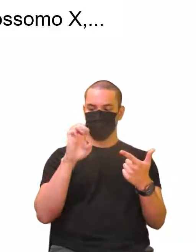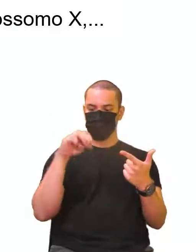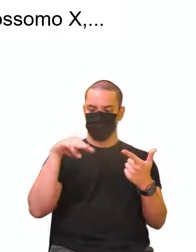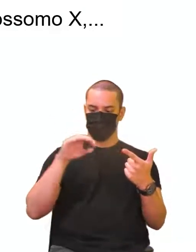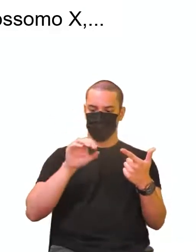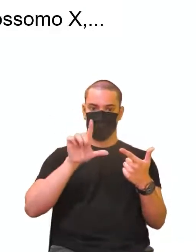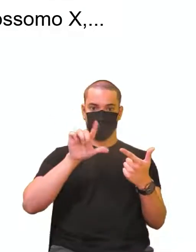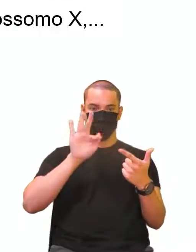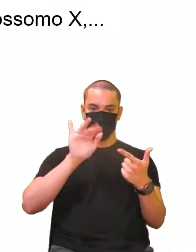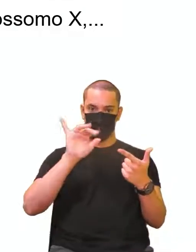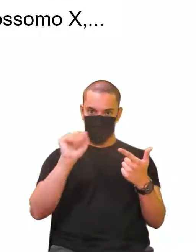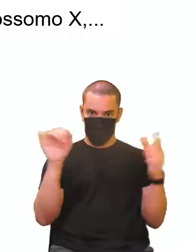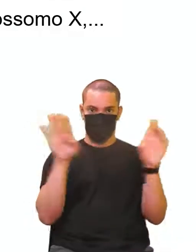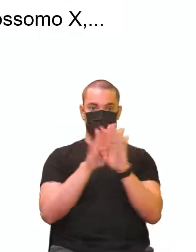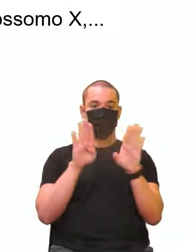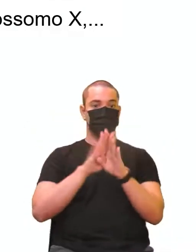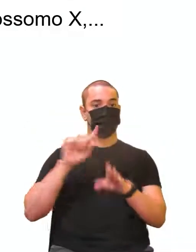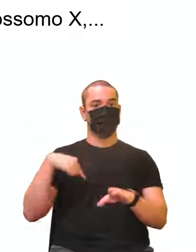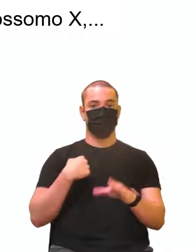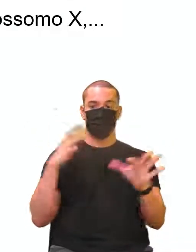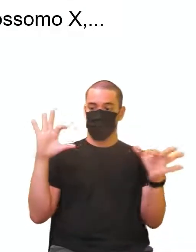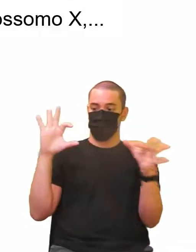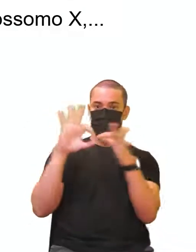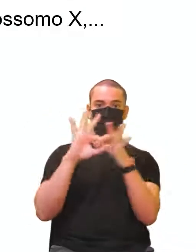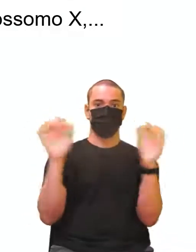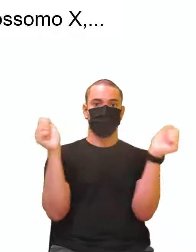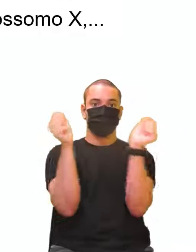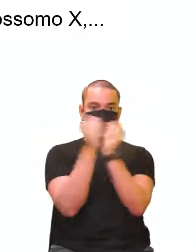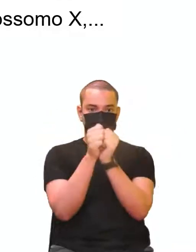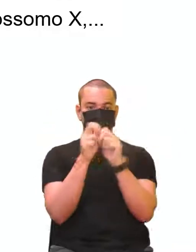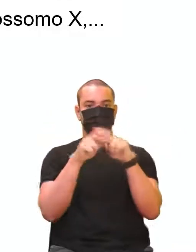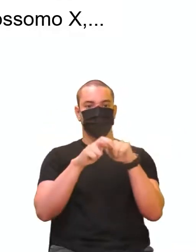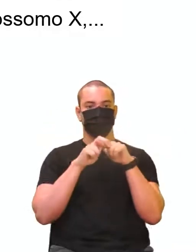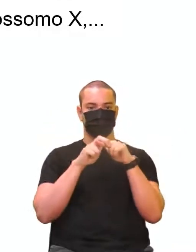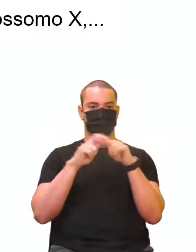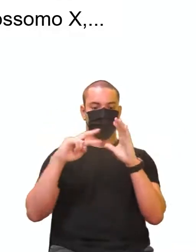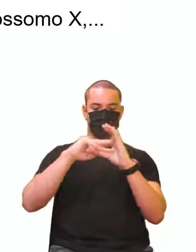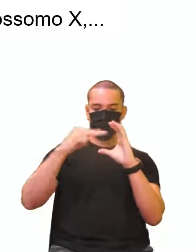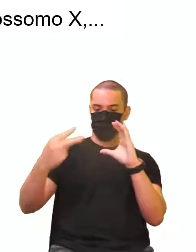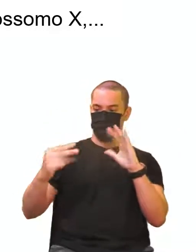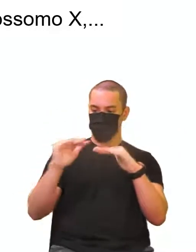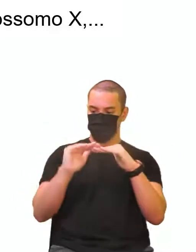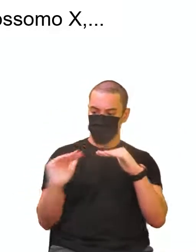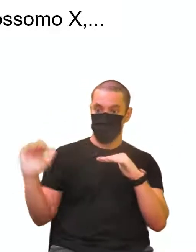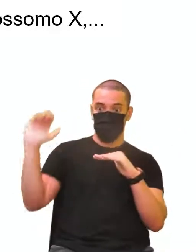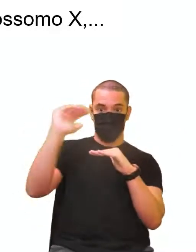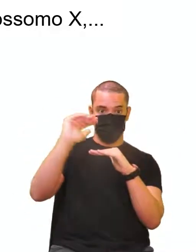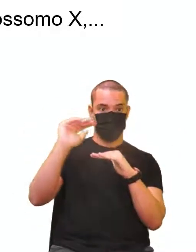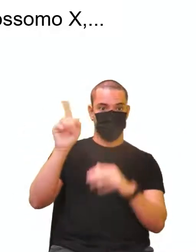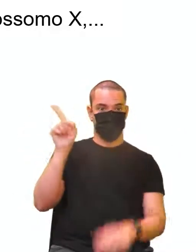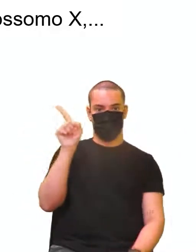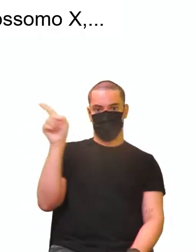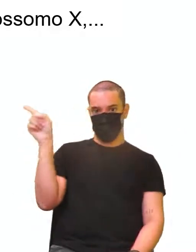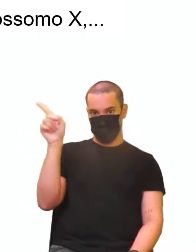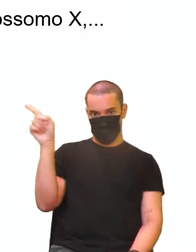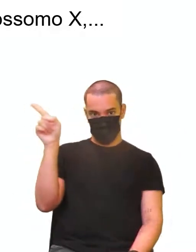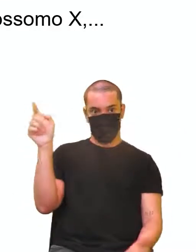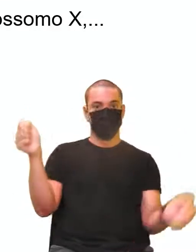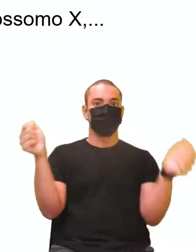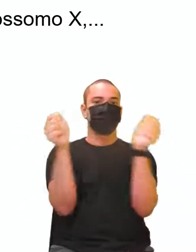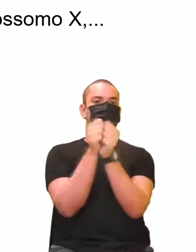continuar falando nessa aula. Elas estão relacionadas, então, genes que estão nessa parte superior. Essa região aqui,